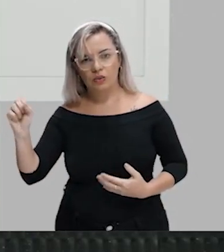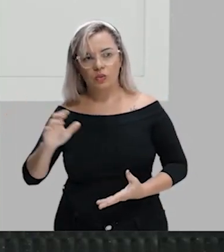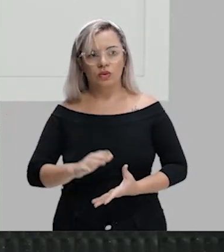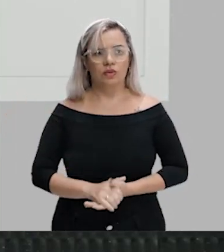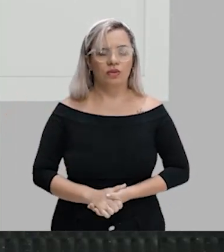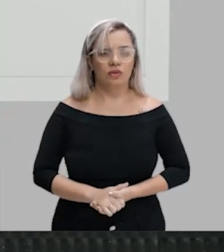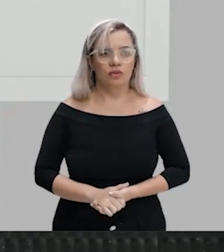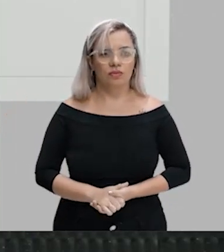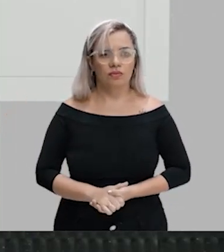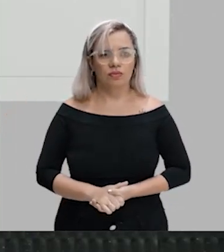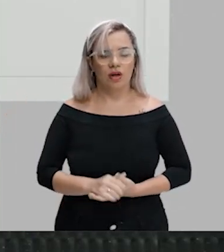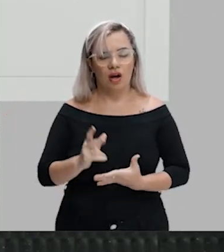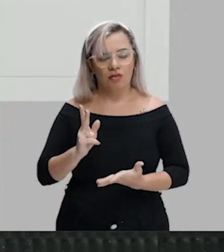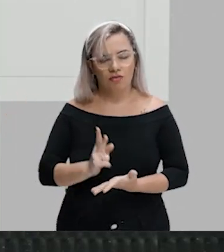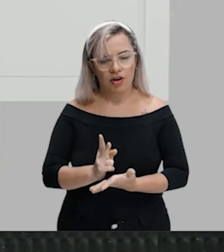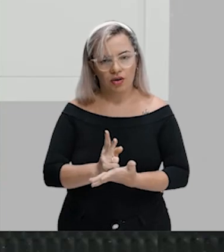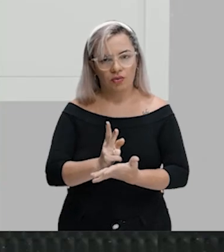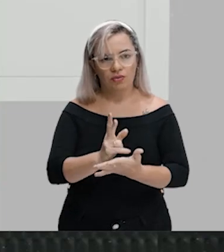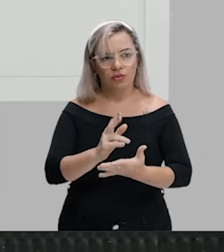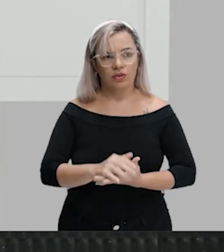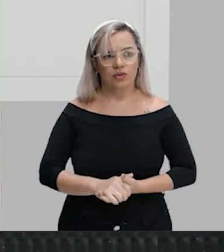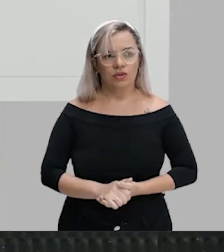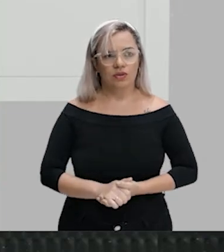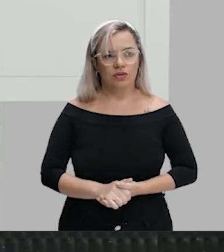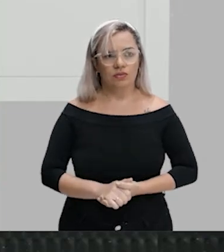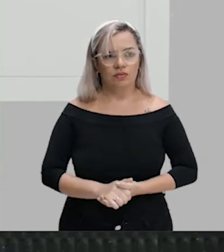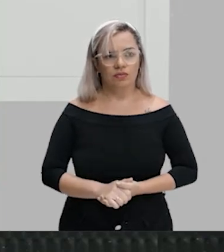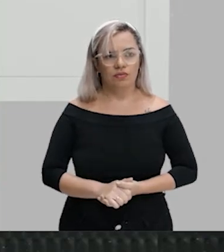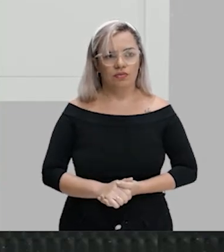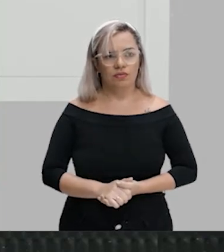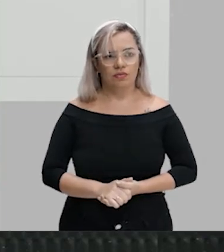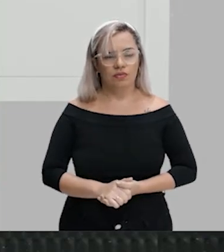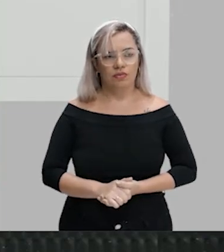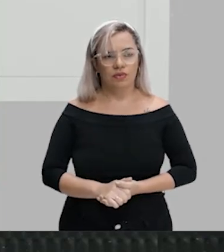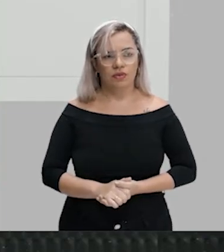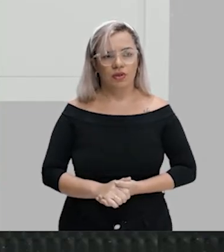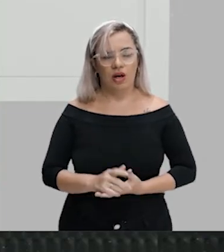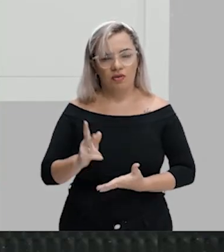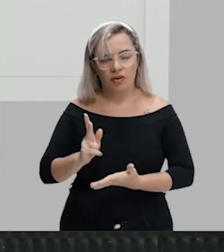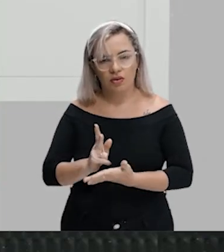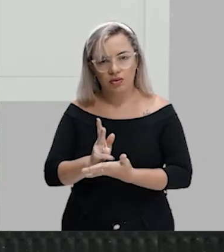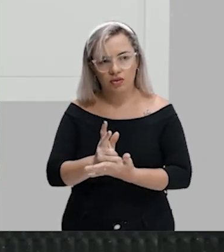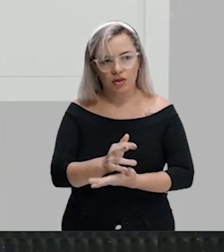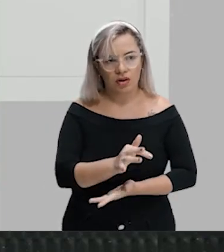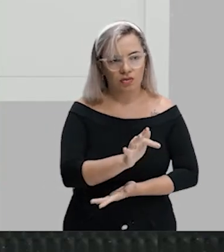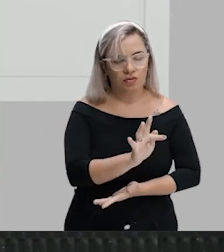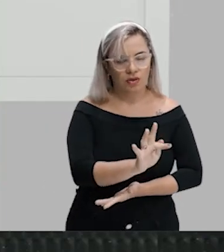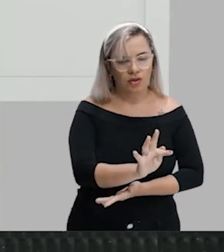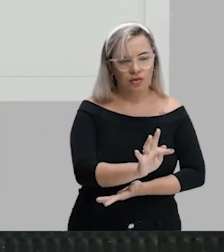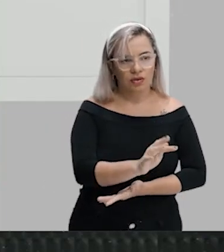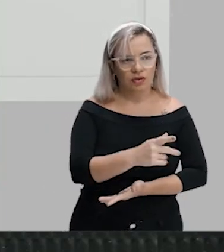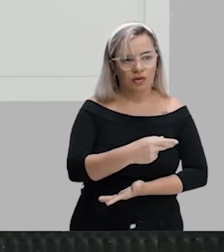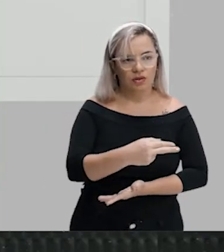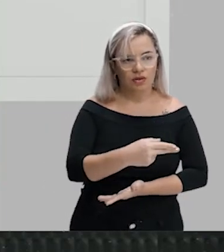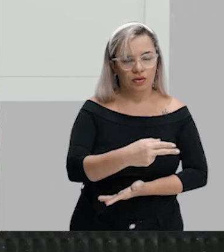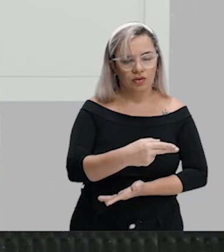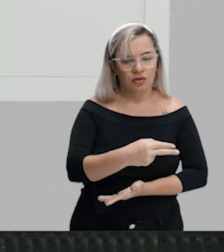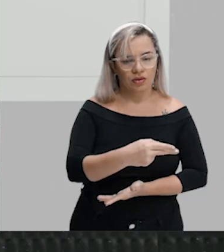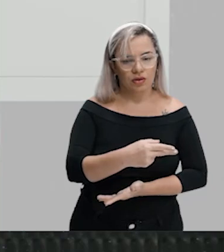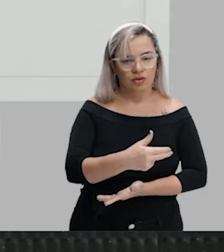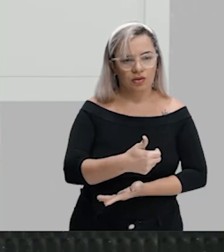Então essa é a frequência. Ó. Ele diz que a frequência da máquina é 10